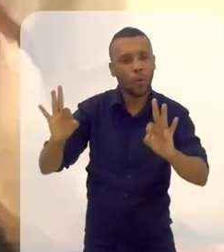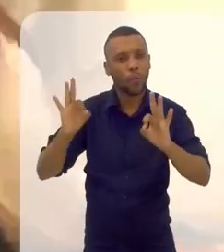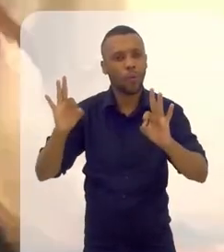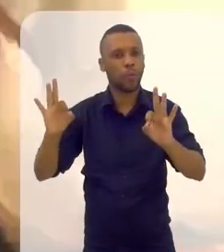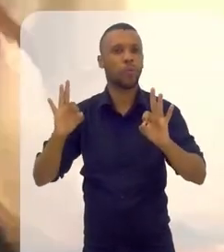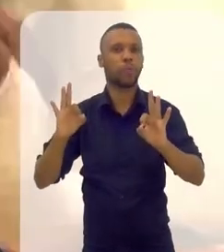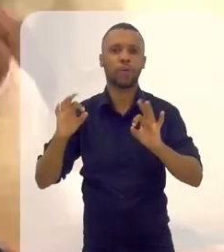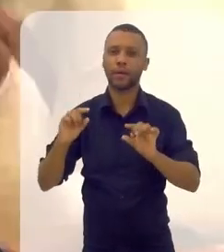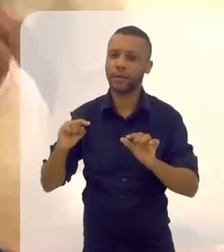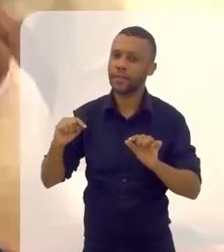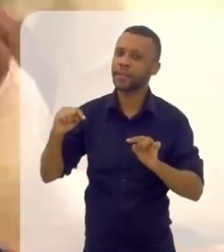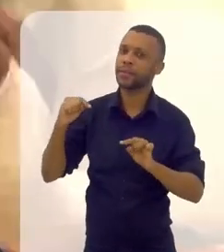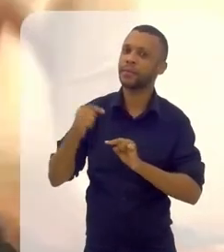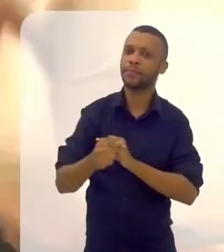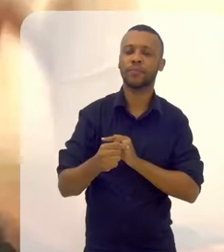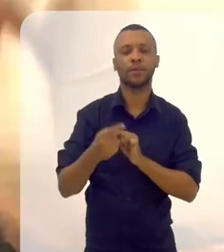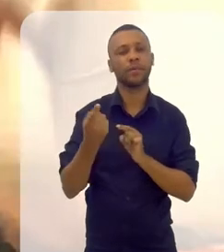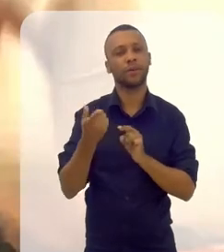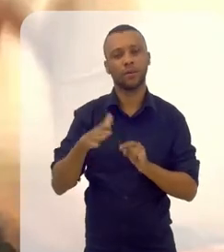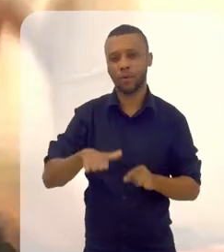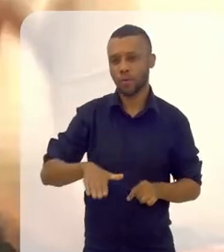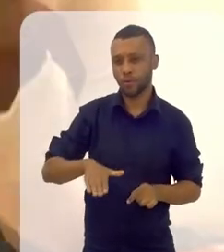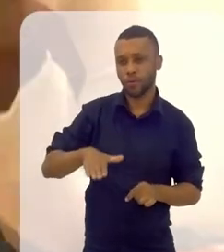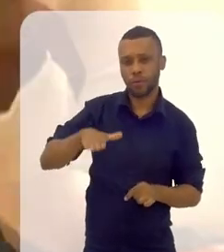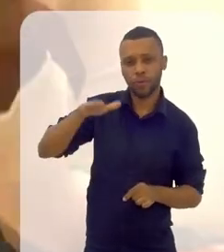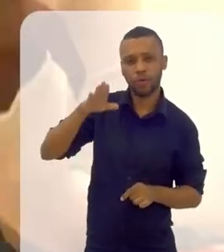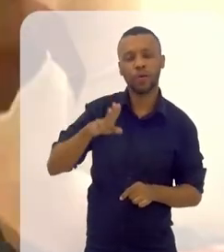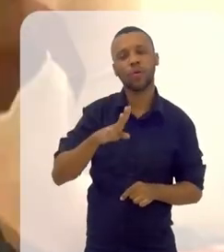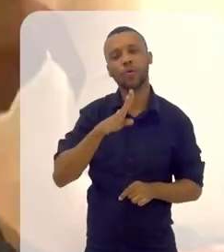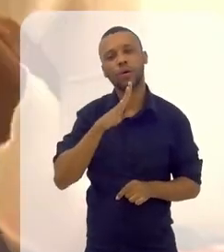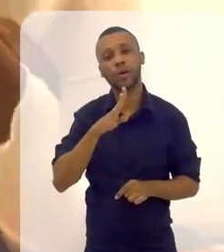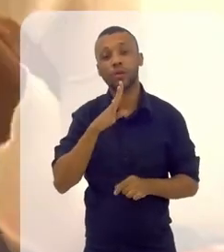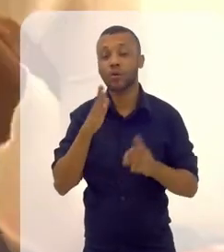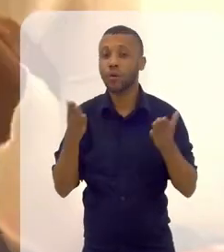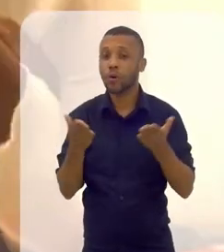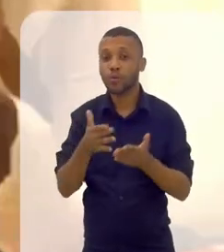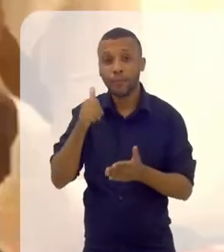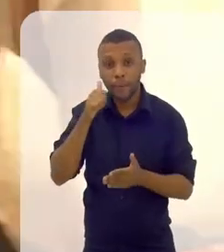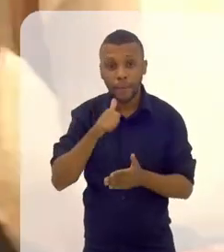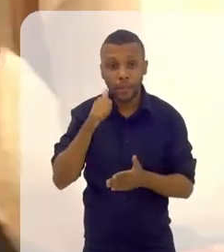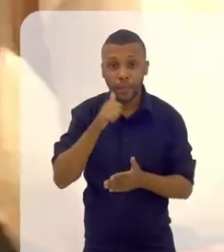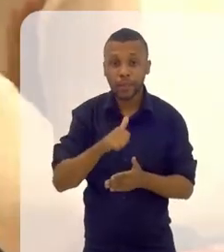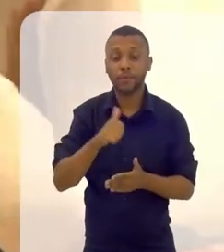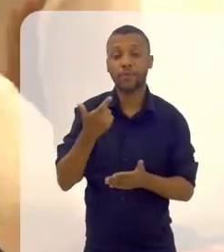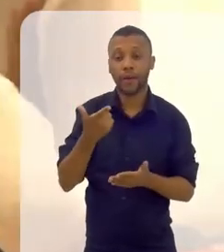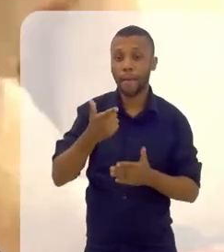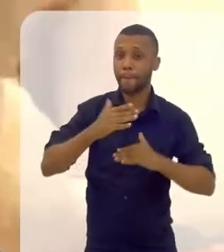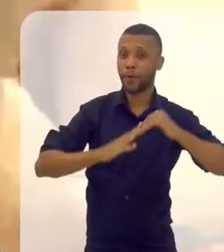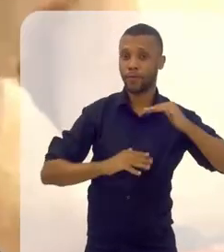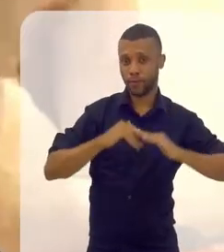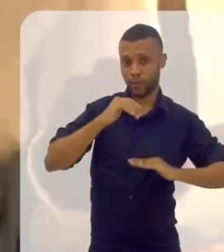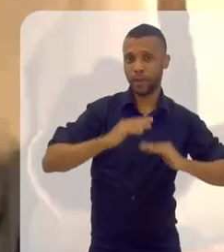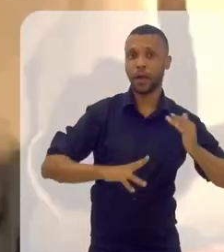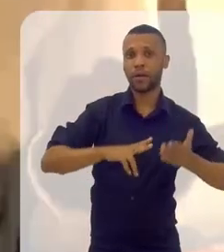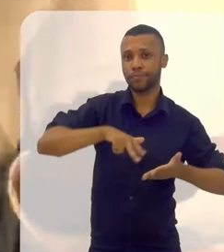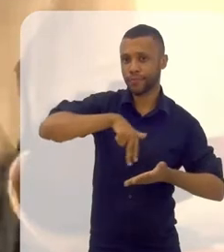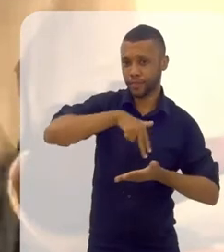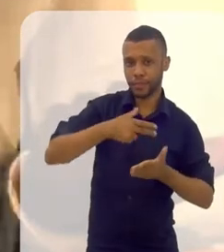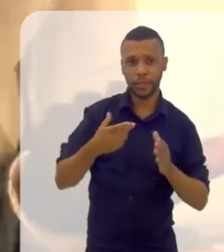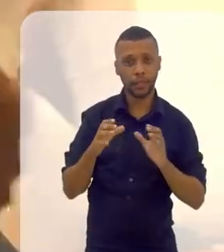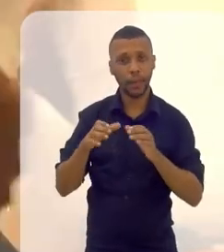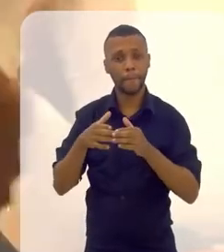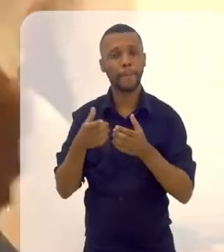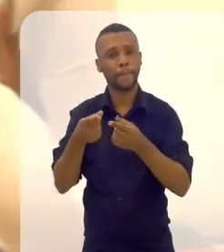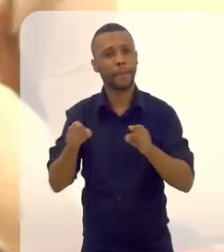Calypso. E aí depois eu cresci e eu conheço hoje em dia uma menina que foi dançarina do Calypso, ou é, voltou a ser